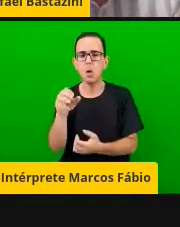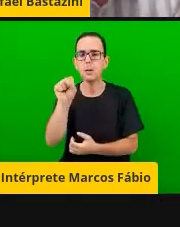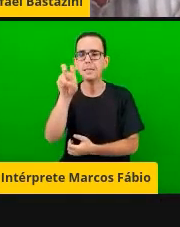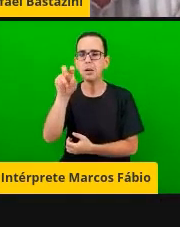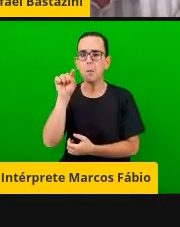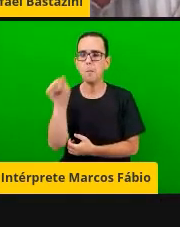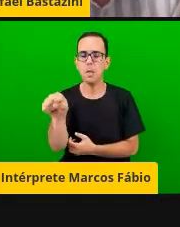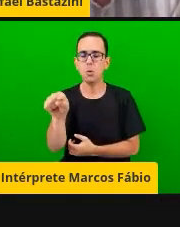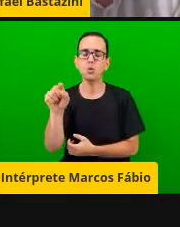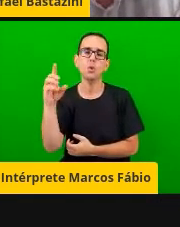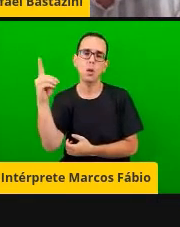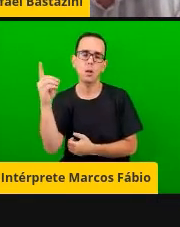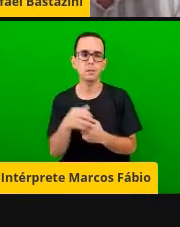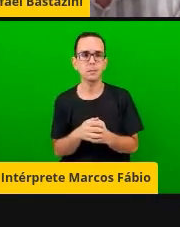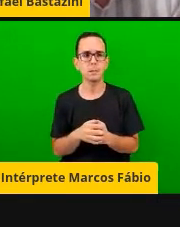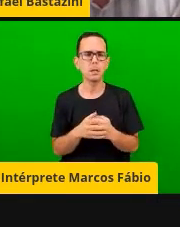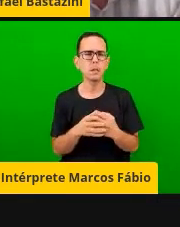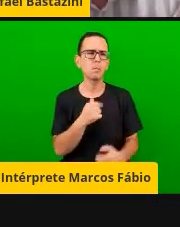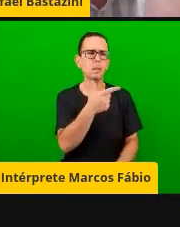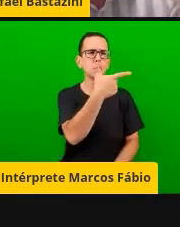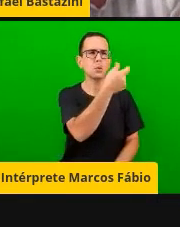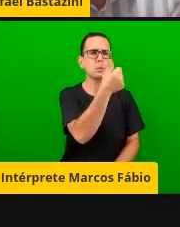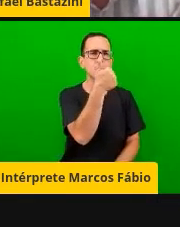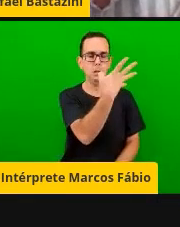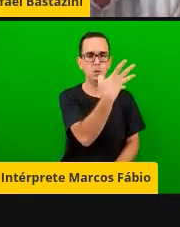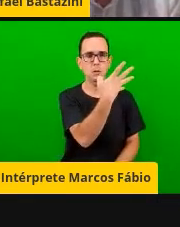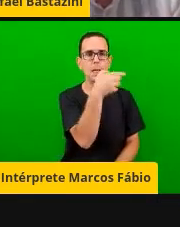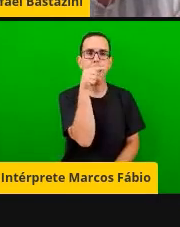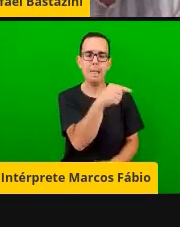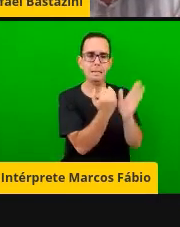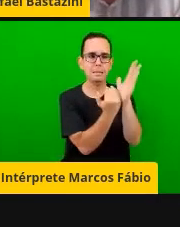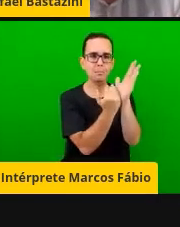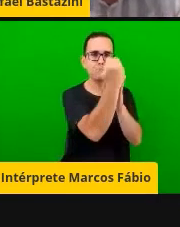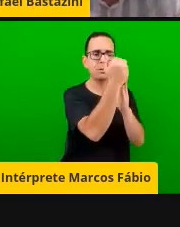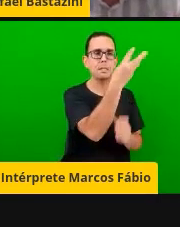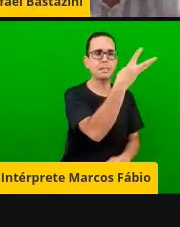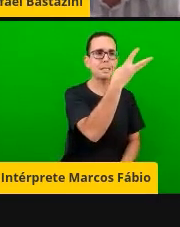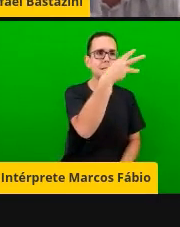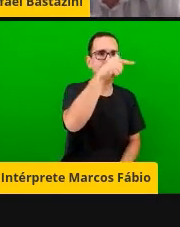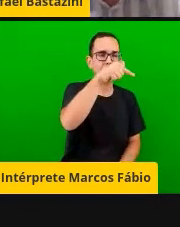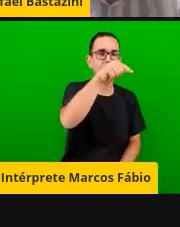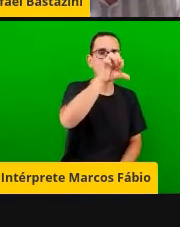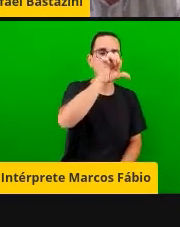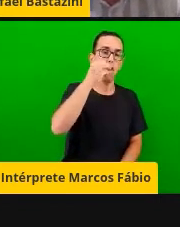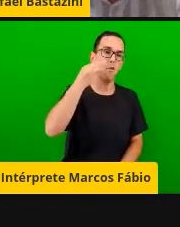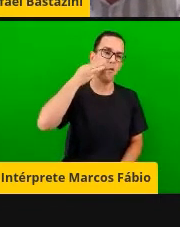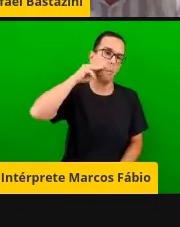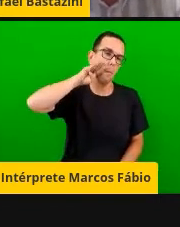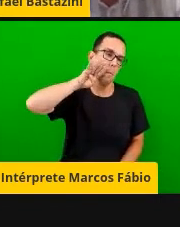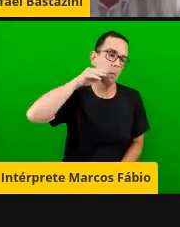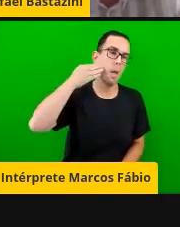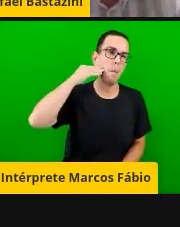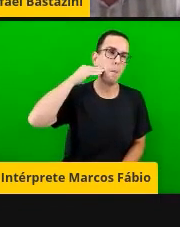inovação, enquanto que, em 2014, esse montante salta para 369 bilhões de dólares. É uma